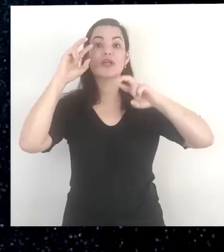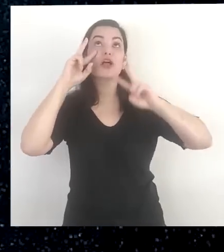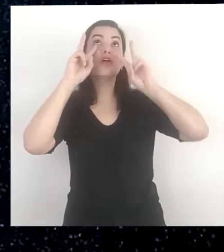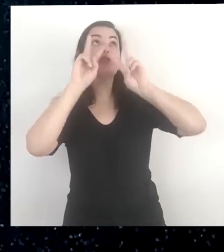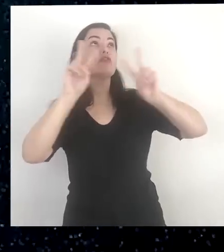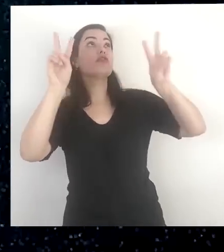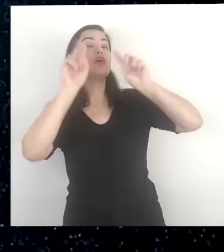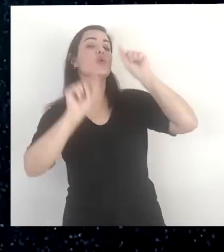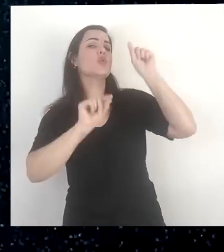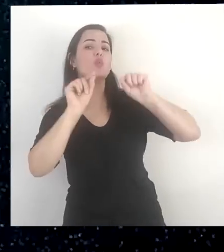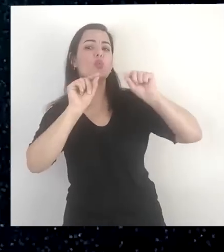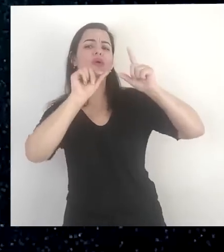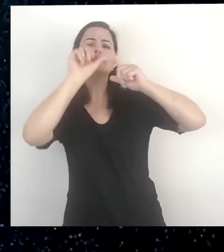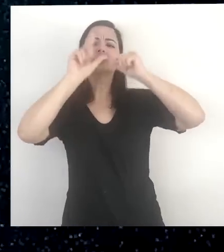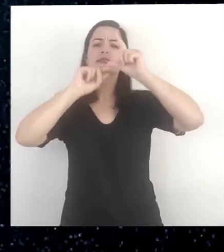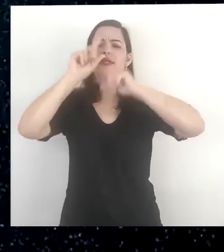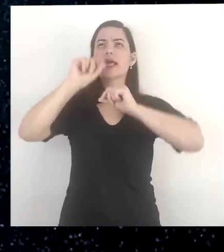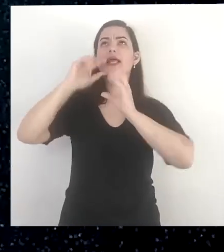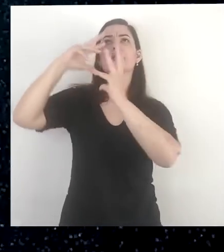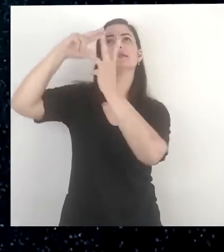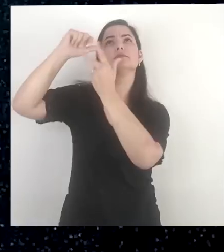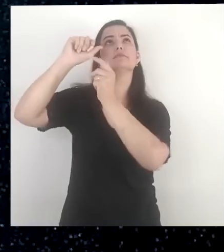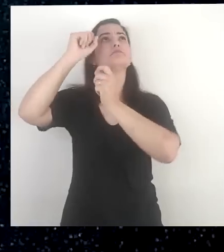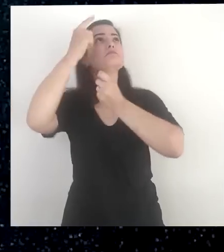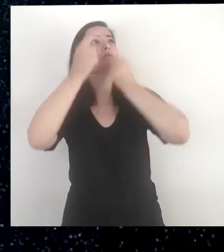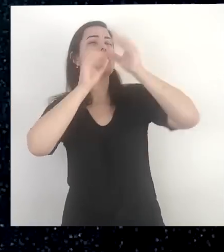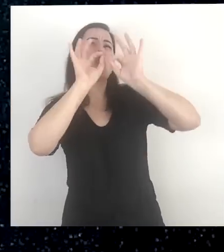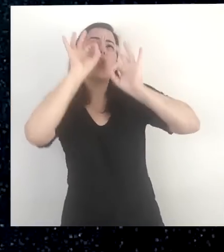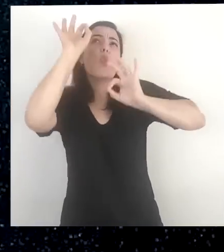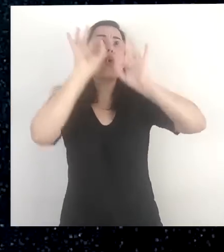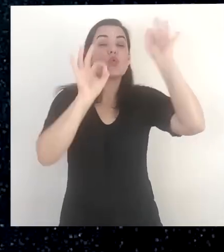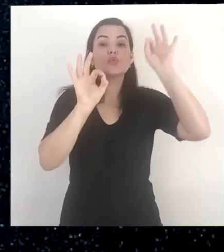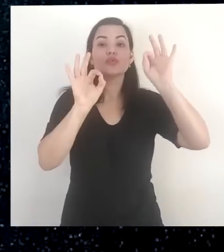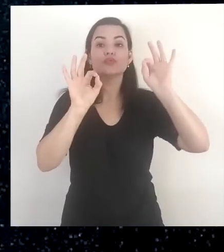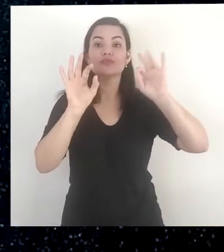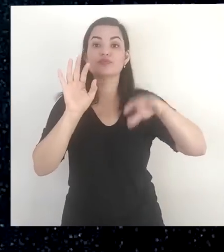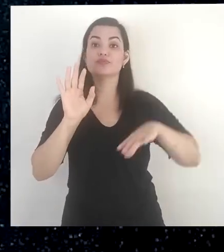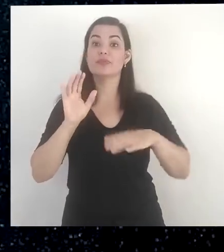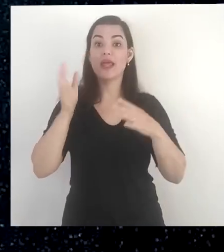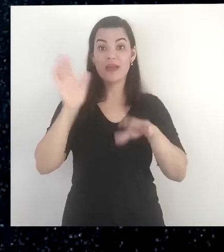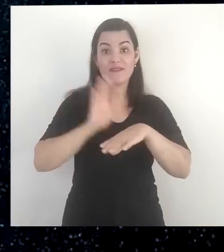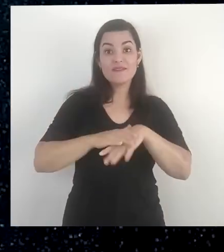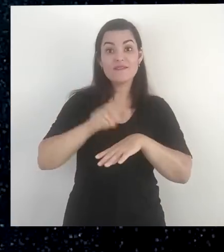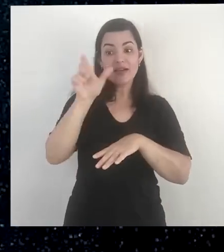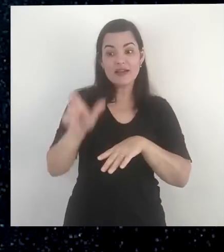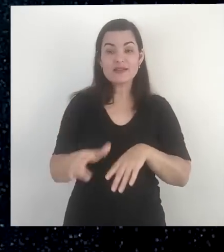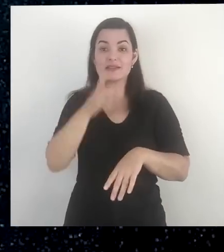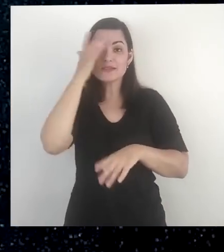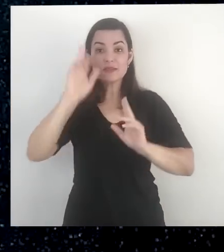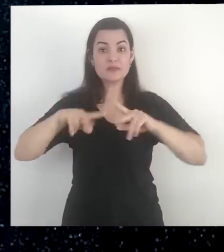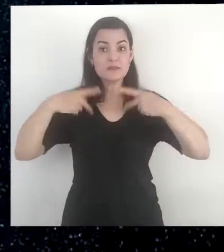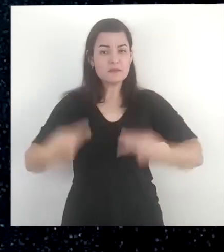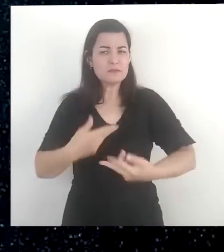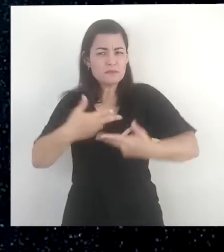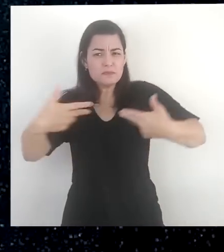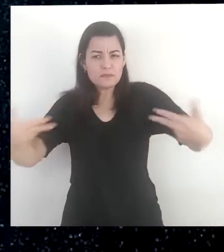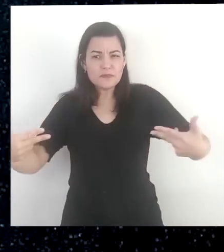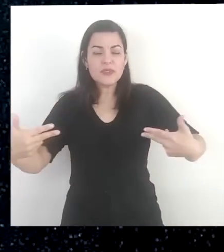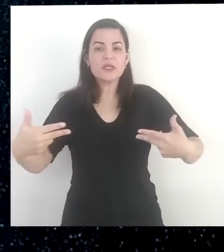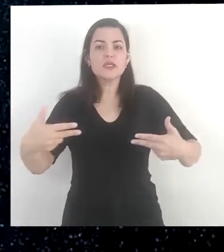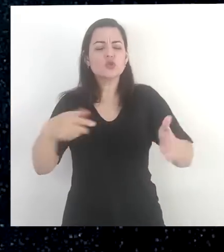possível ver alguns astros, estrelas. Isso motivou a humanidade a